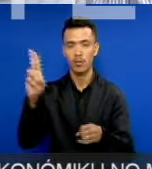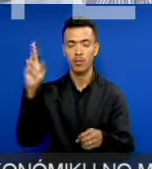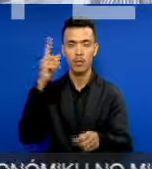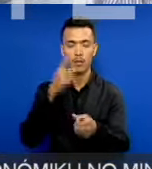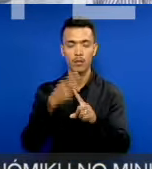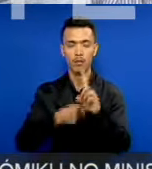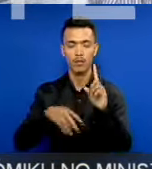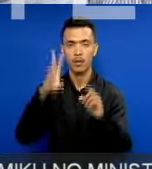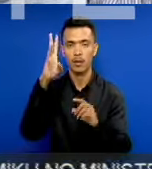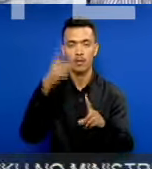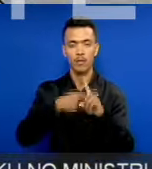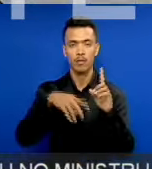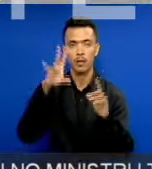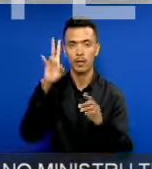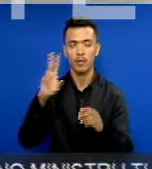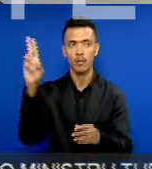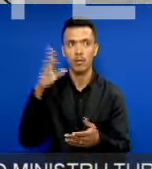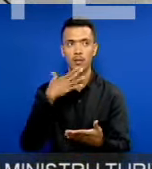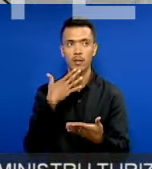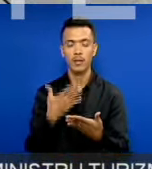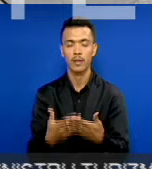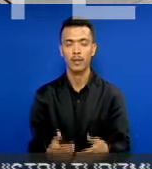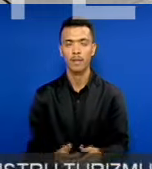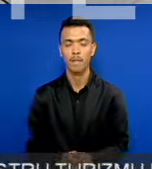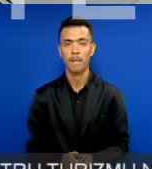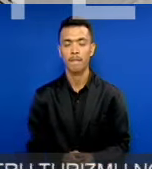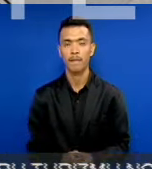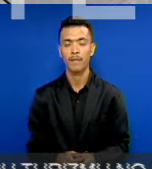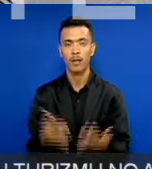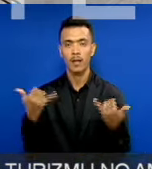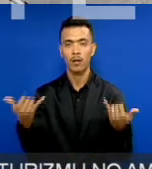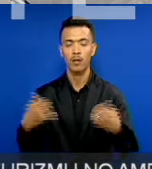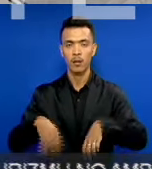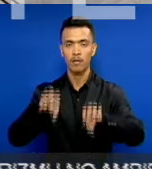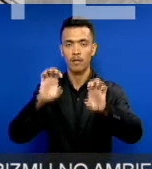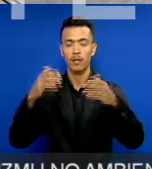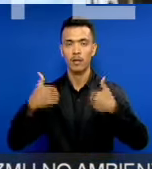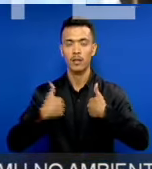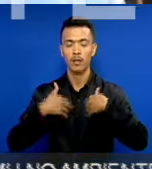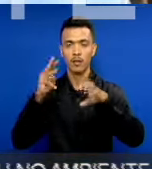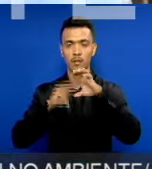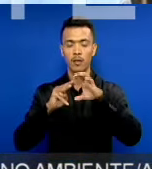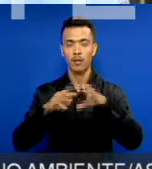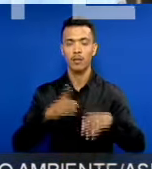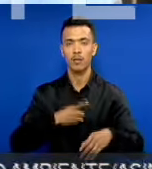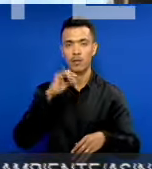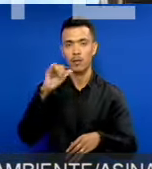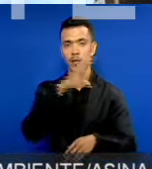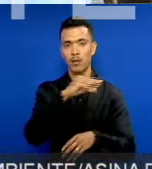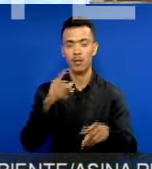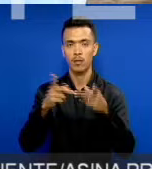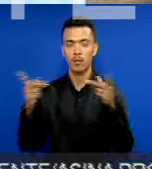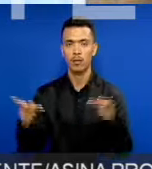fulang, ne, fulang hito, rau usa dia dune. Produto café de scrap original, ora se nefang ona iha mercado, iha dili, no iha